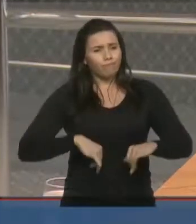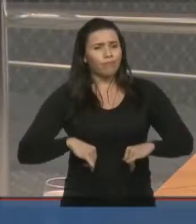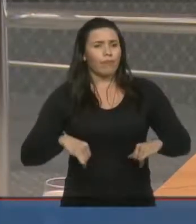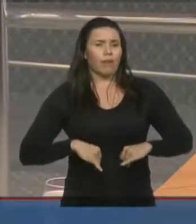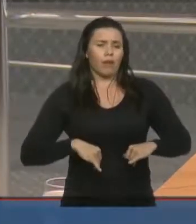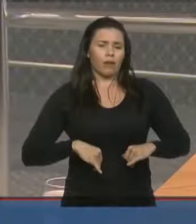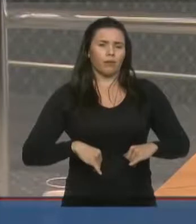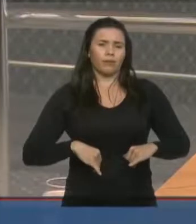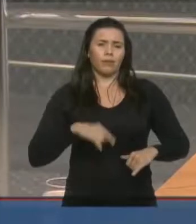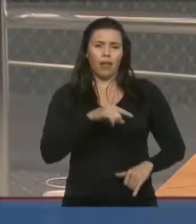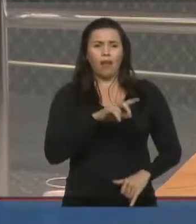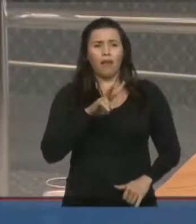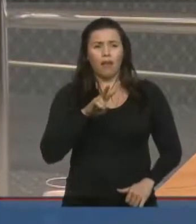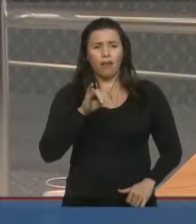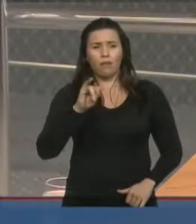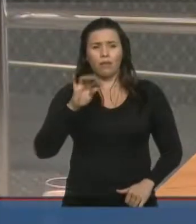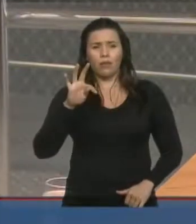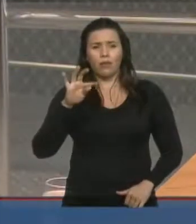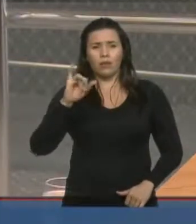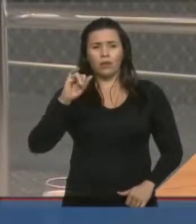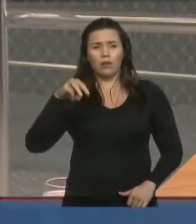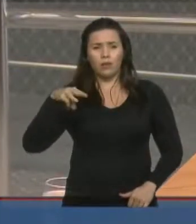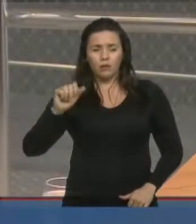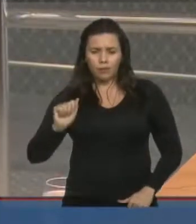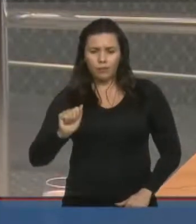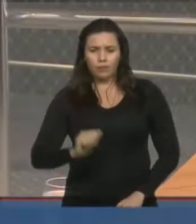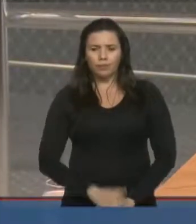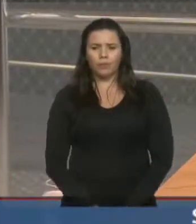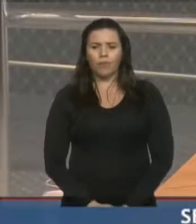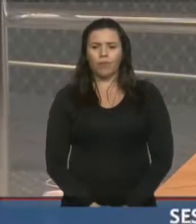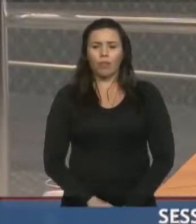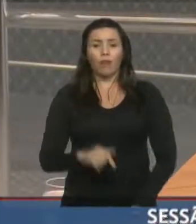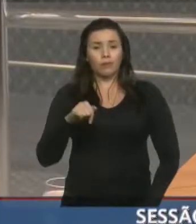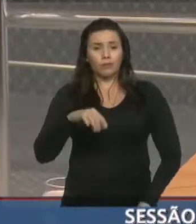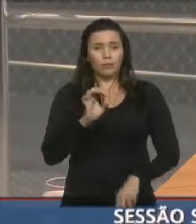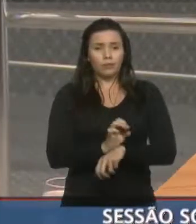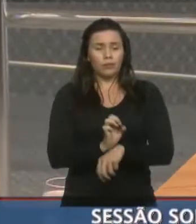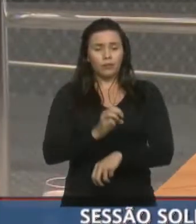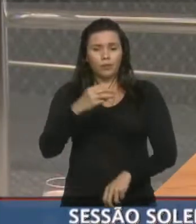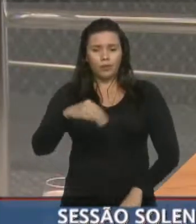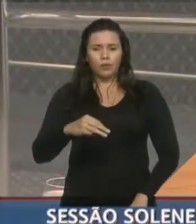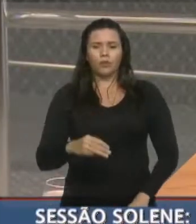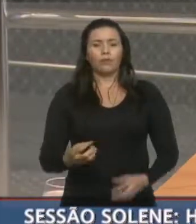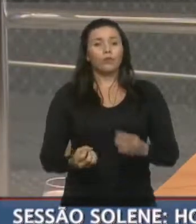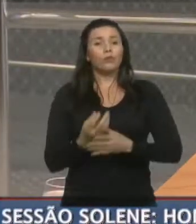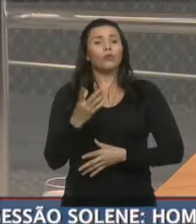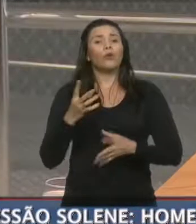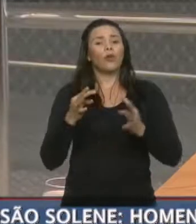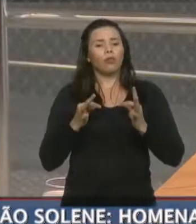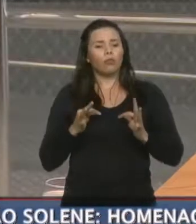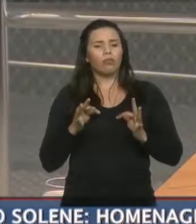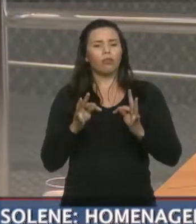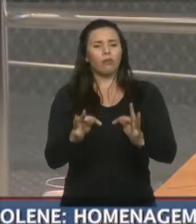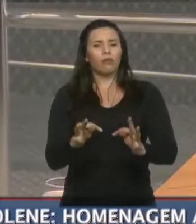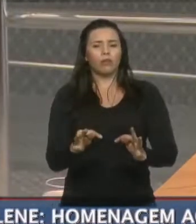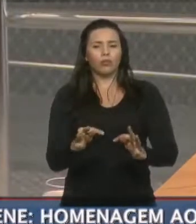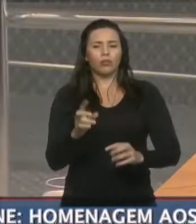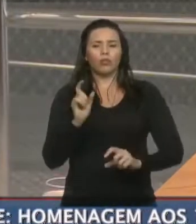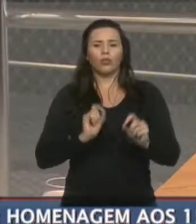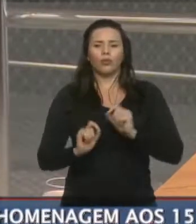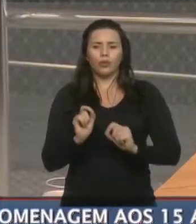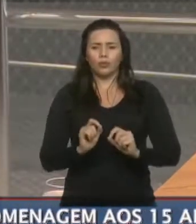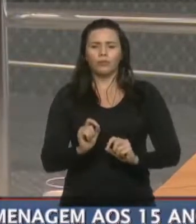inovadora, cientificamente demonstrada, se criou uma tecnologia para permitir o